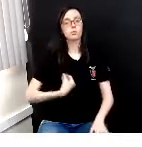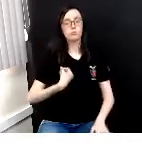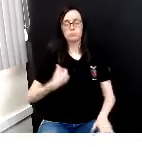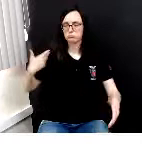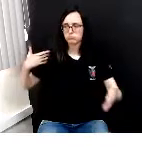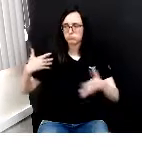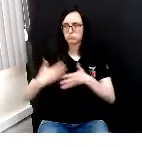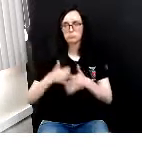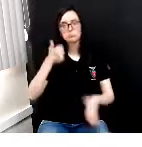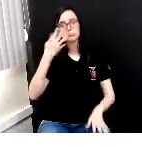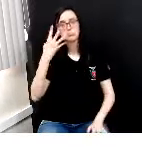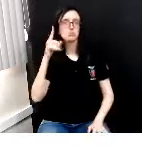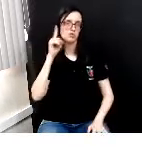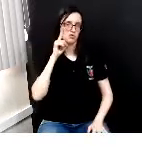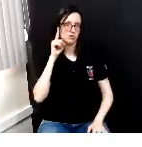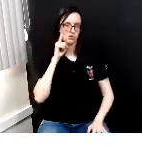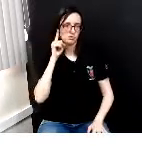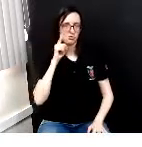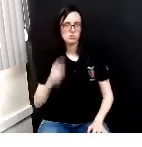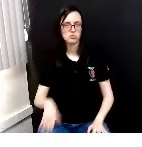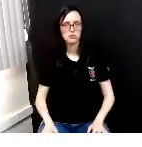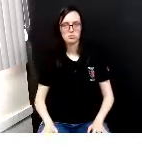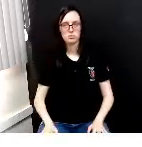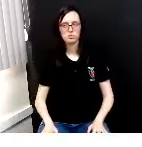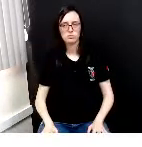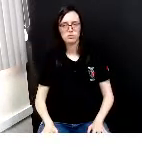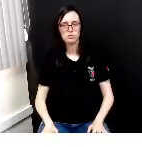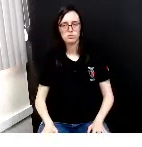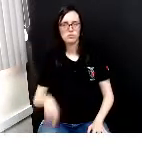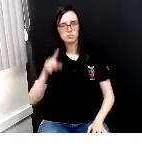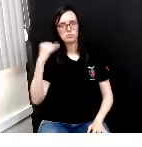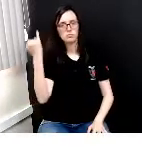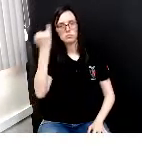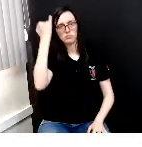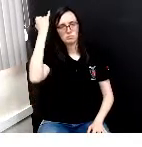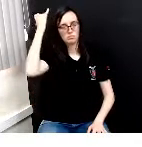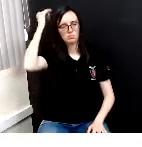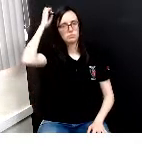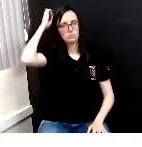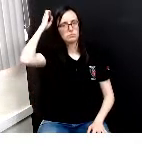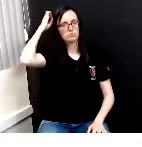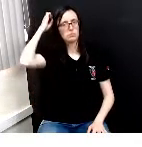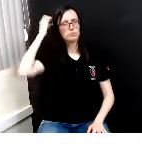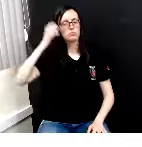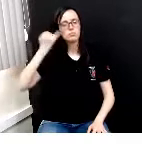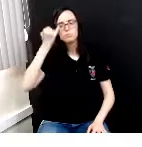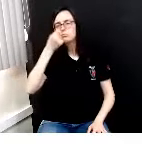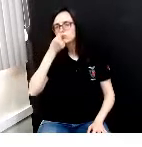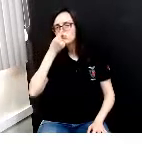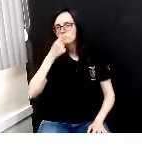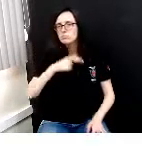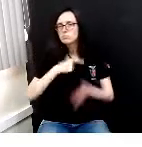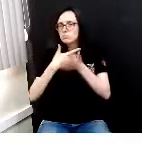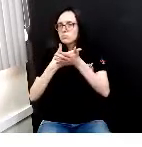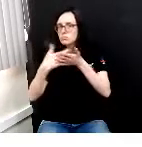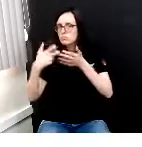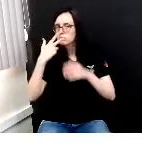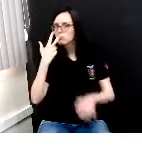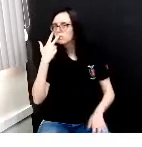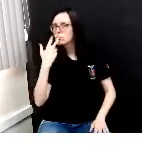últimos 14 dias, que seja coletado o diagnóstico laboratorial, secreção de nasofaringe,